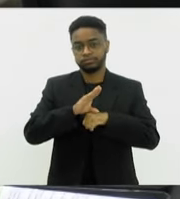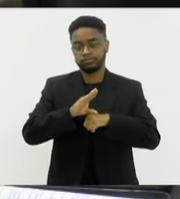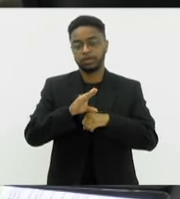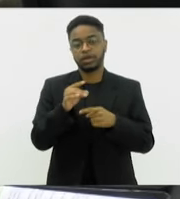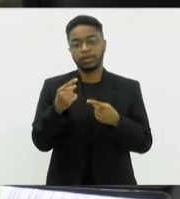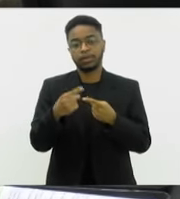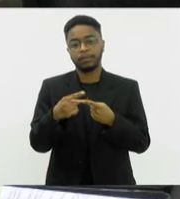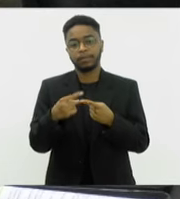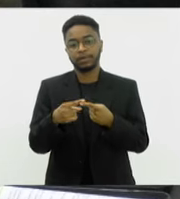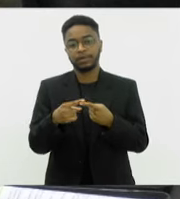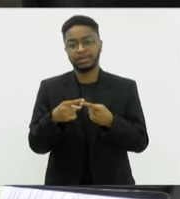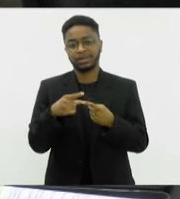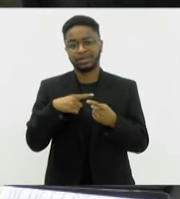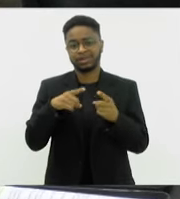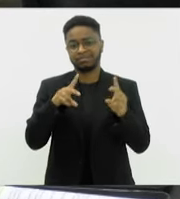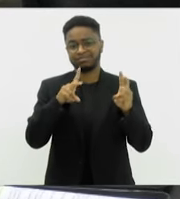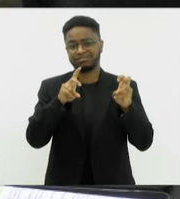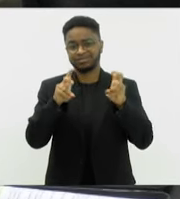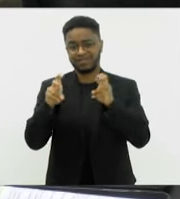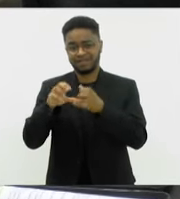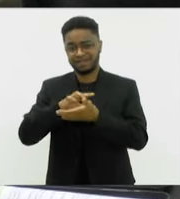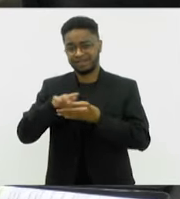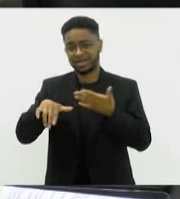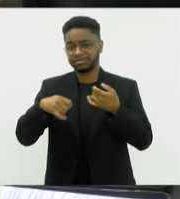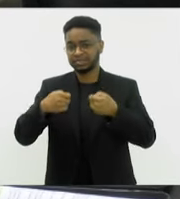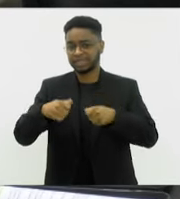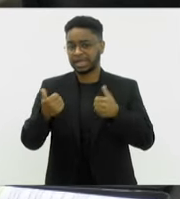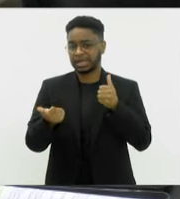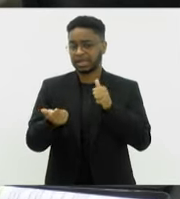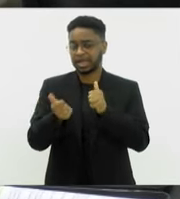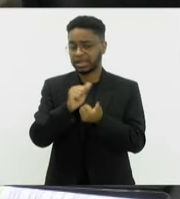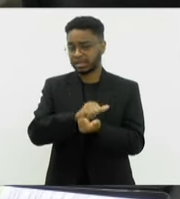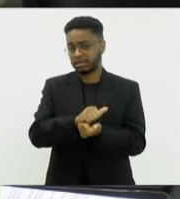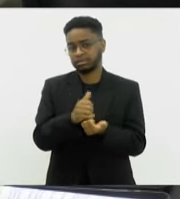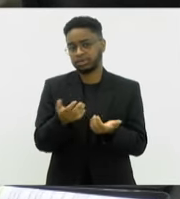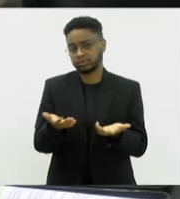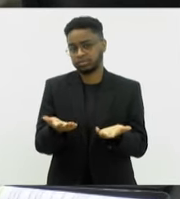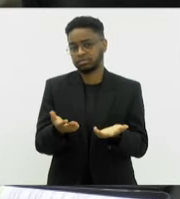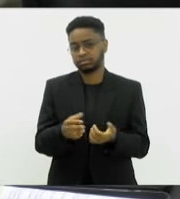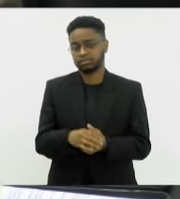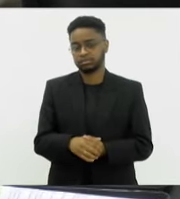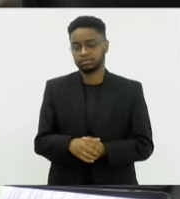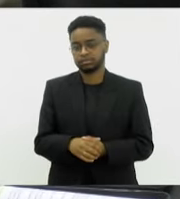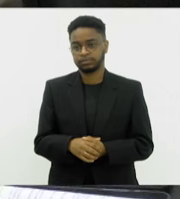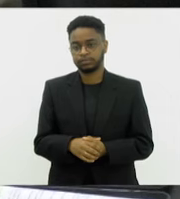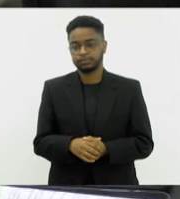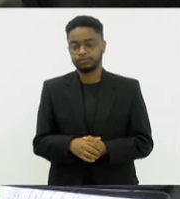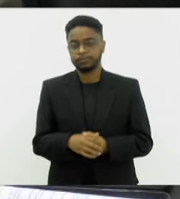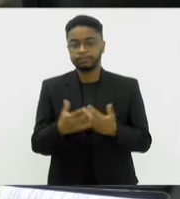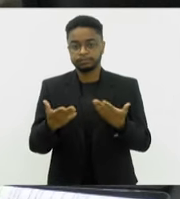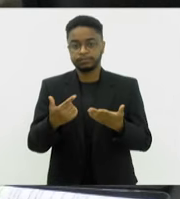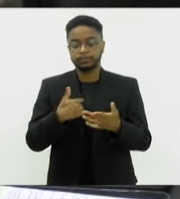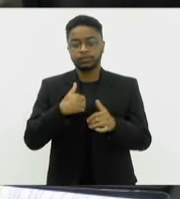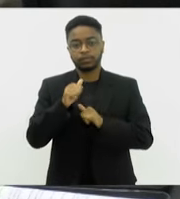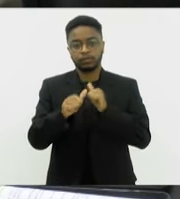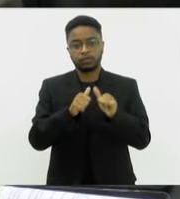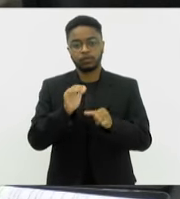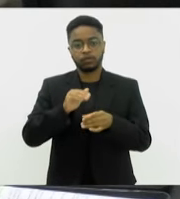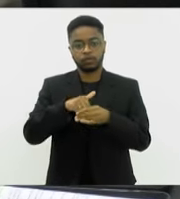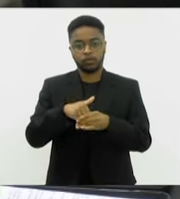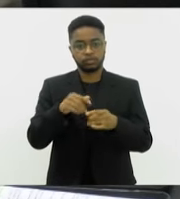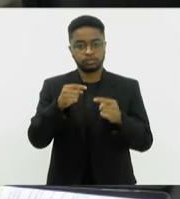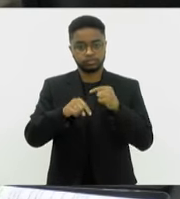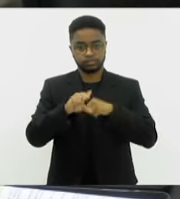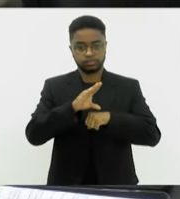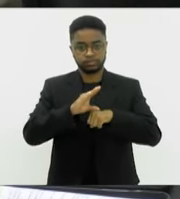Porque são muitas questões a adaptar. Né? Então, eu vou retificar o voto pela